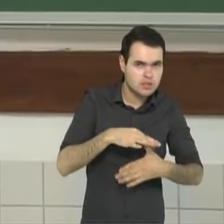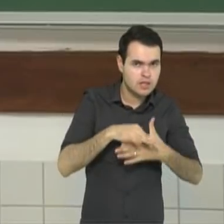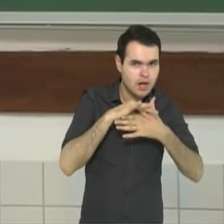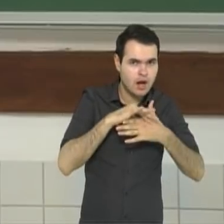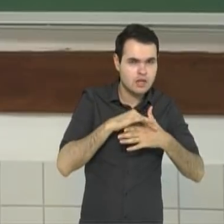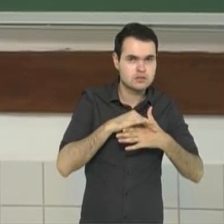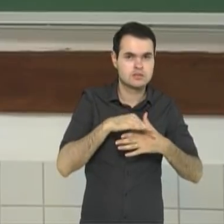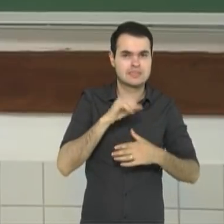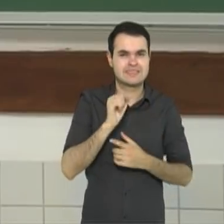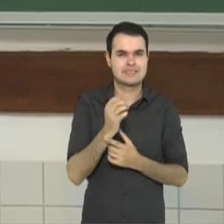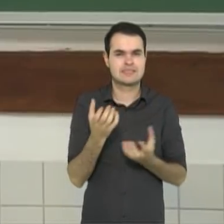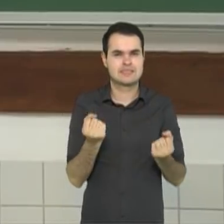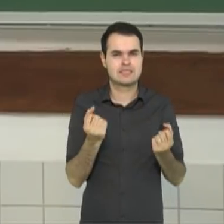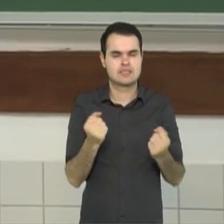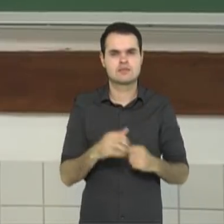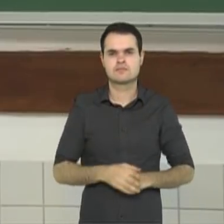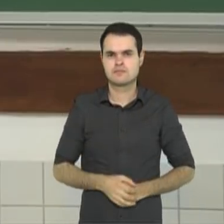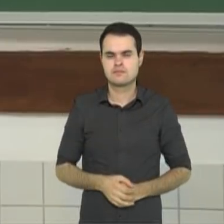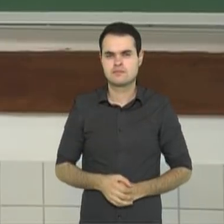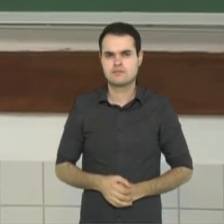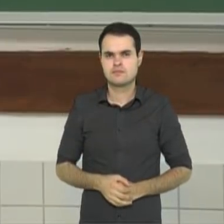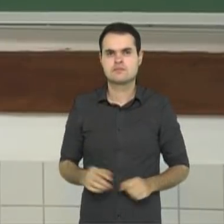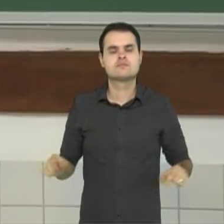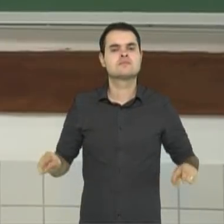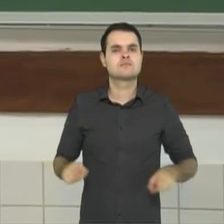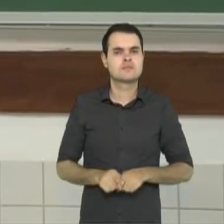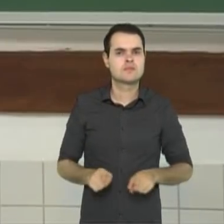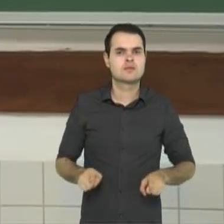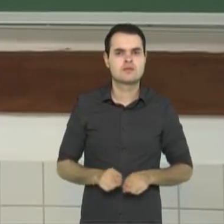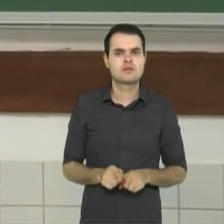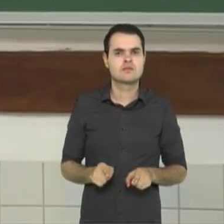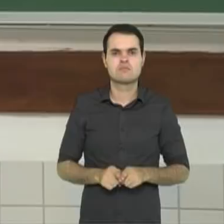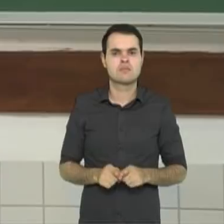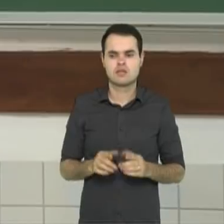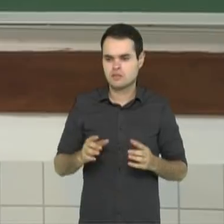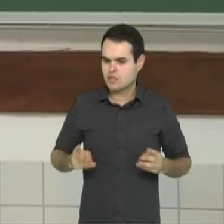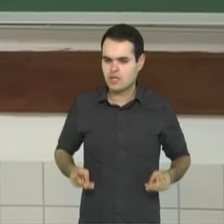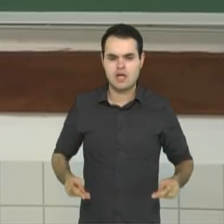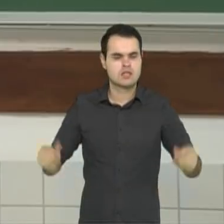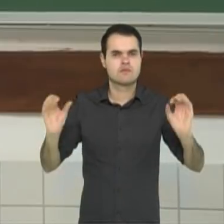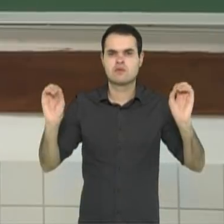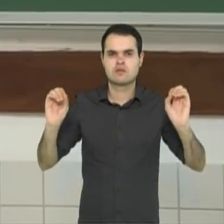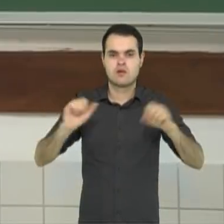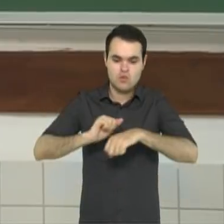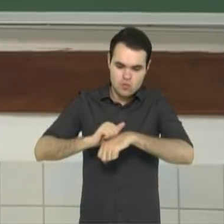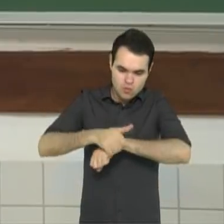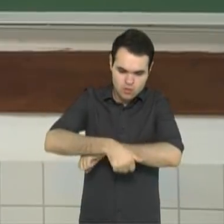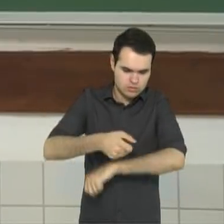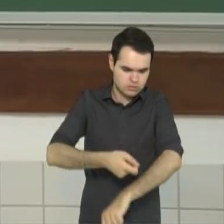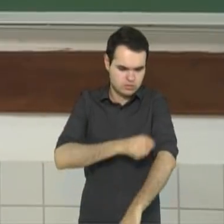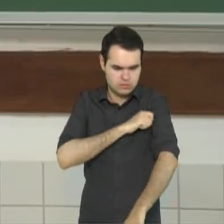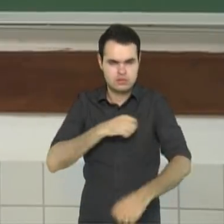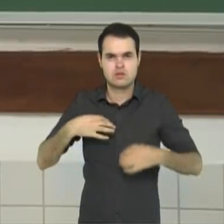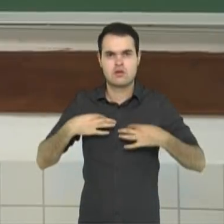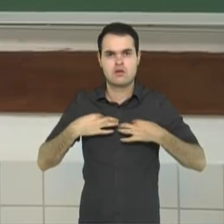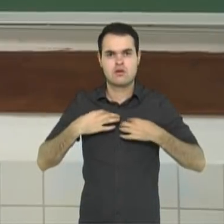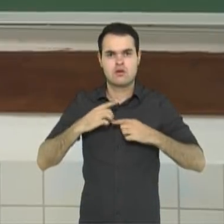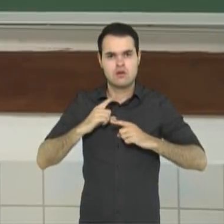carne seca, o charque, e além de tudo, nada se desperdiçava no boi, até o couro que virava vestimento. Então, era